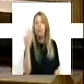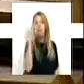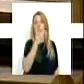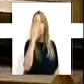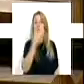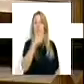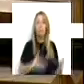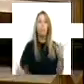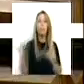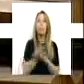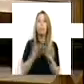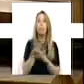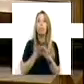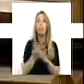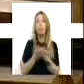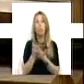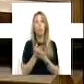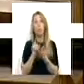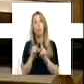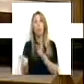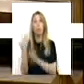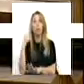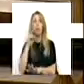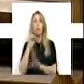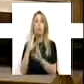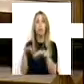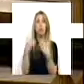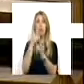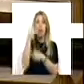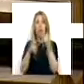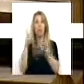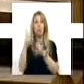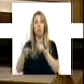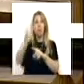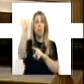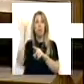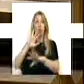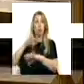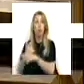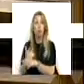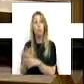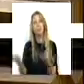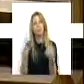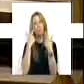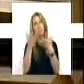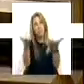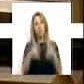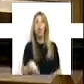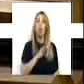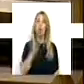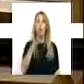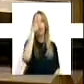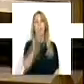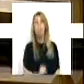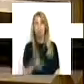pela desproteção social de cidadãos de outros Estados-membros, cá está, Sr. Primeiro-Ministro, são os valores